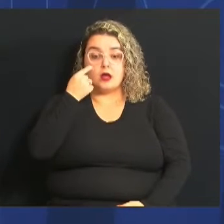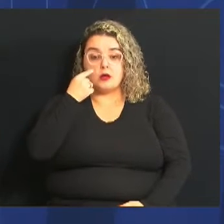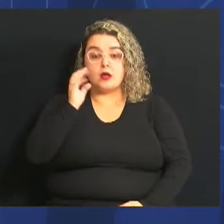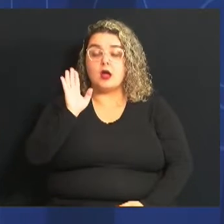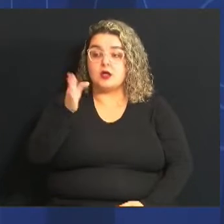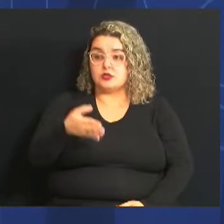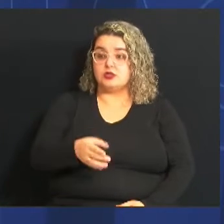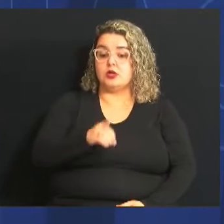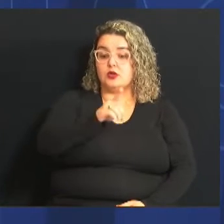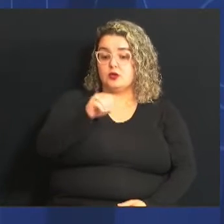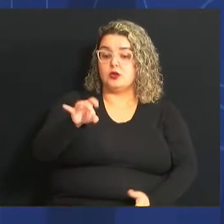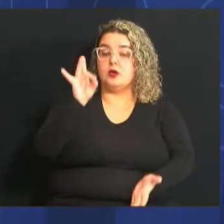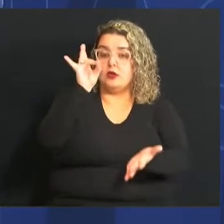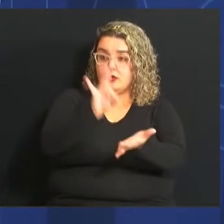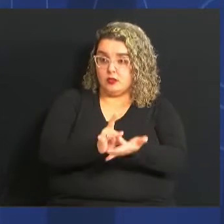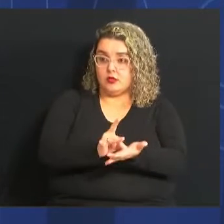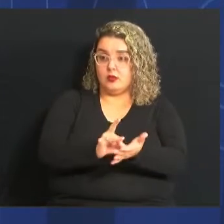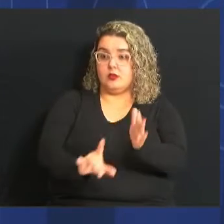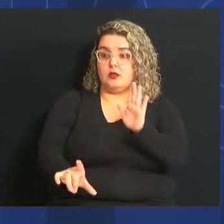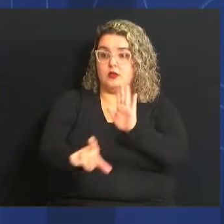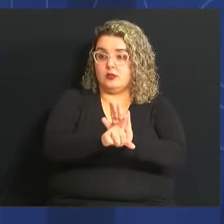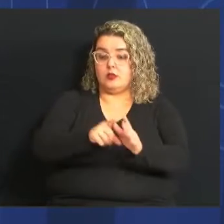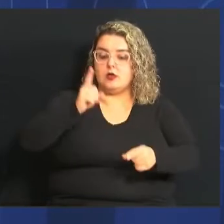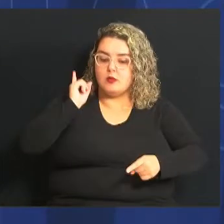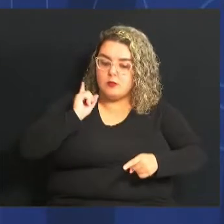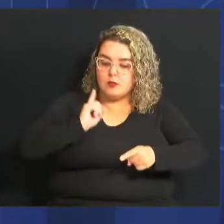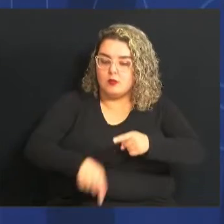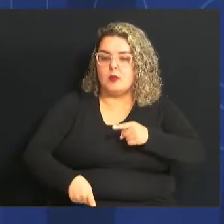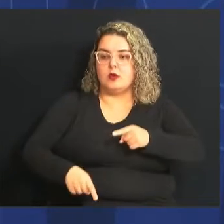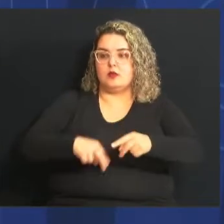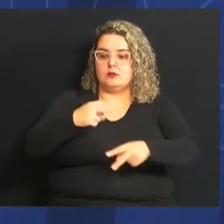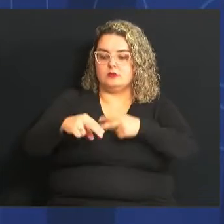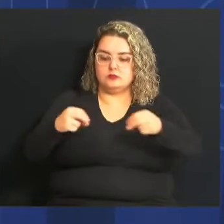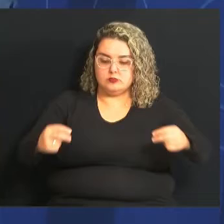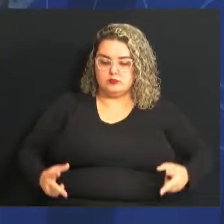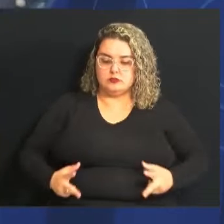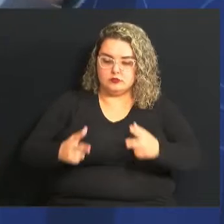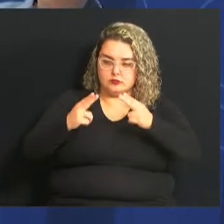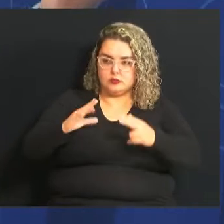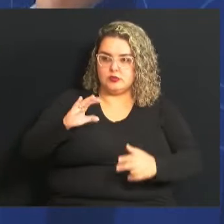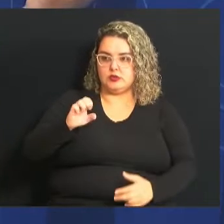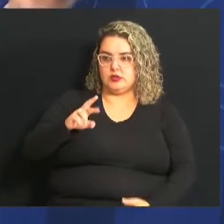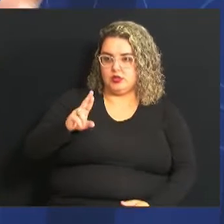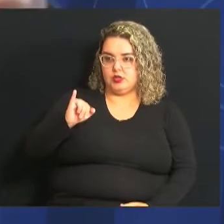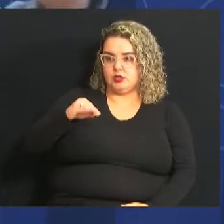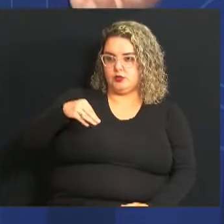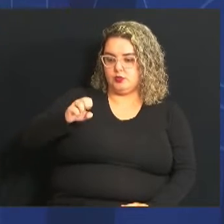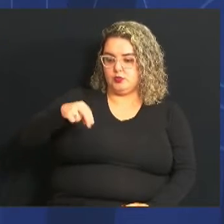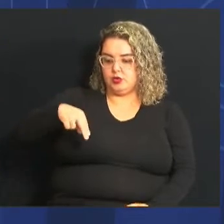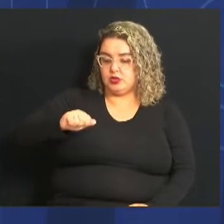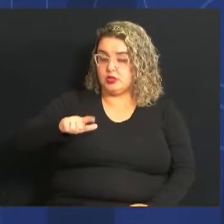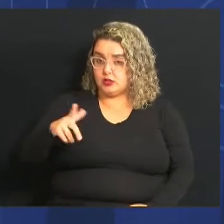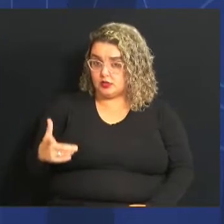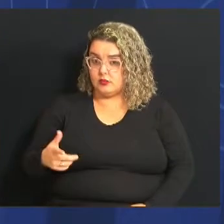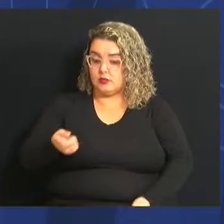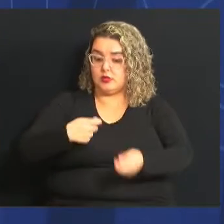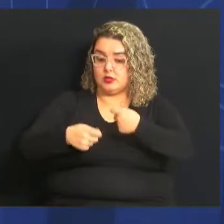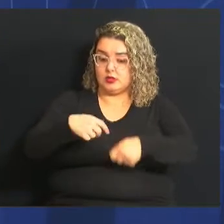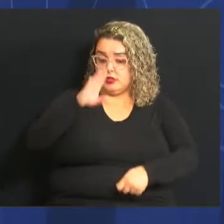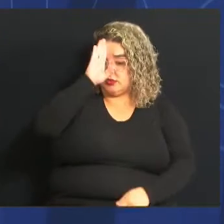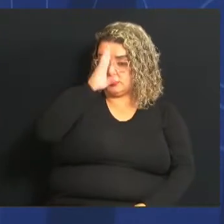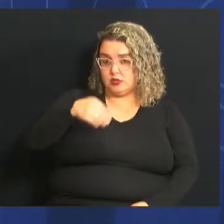Diário Oficial a lei que proíbe a inauguração cerimonial pela administração pública direta e